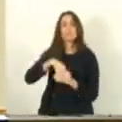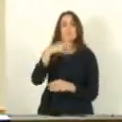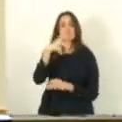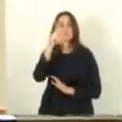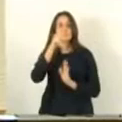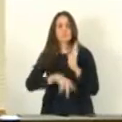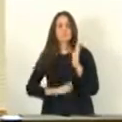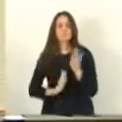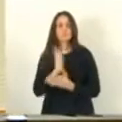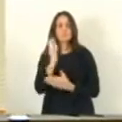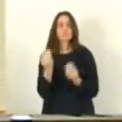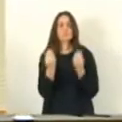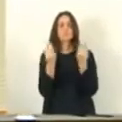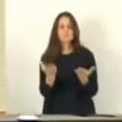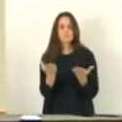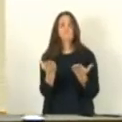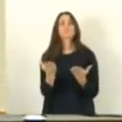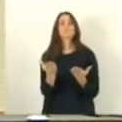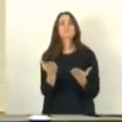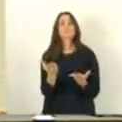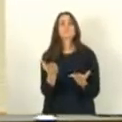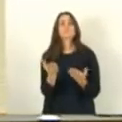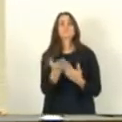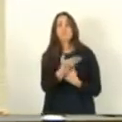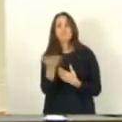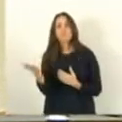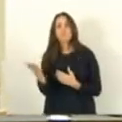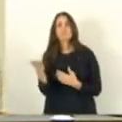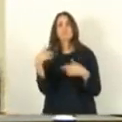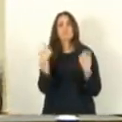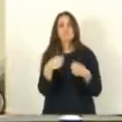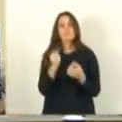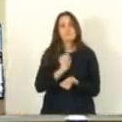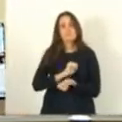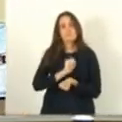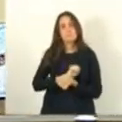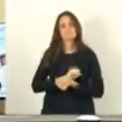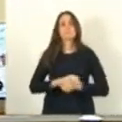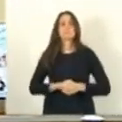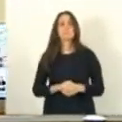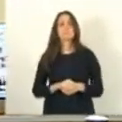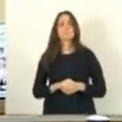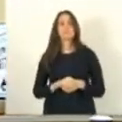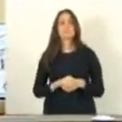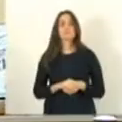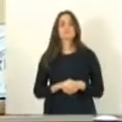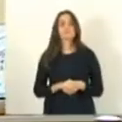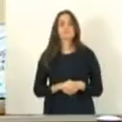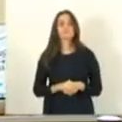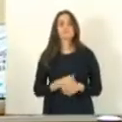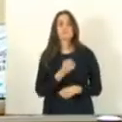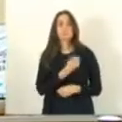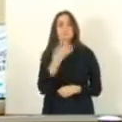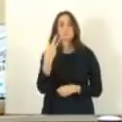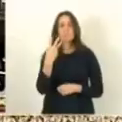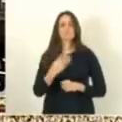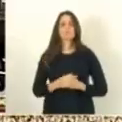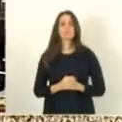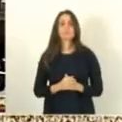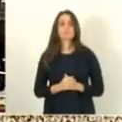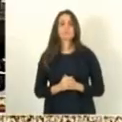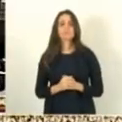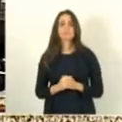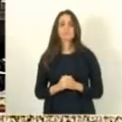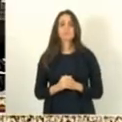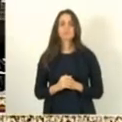matéria, aprovarmos e devolvermos a atenção que vocês tanto merecem. Número 3.